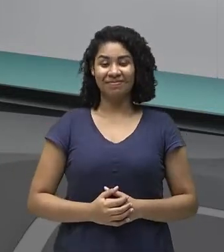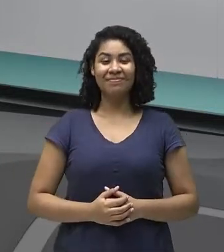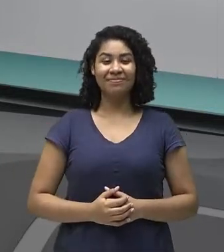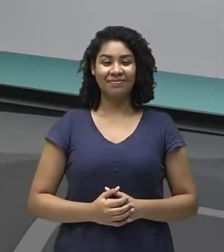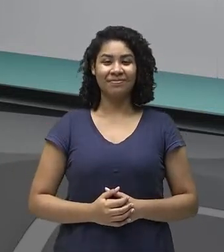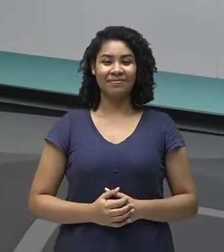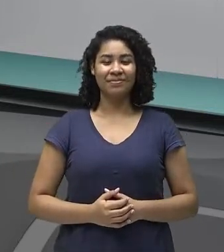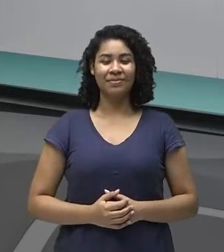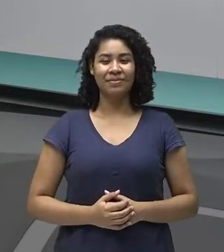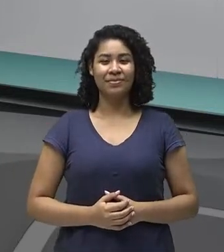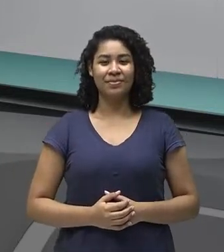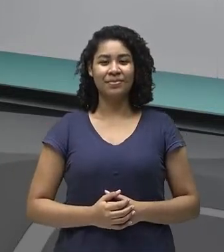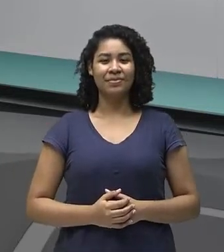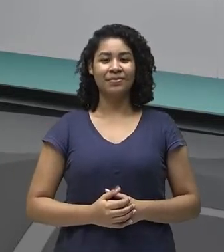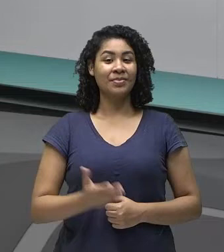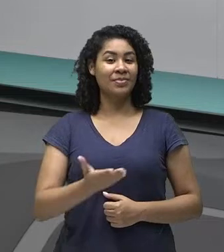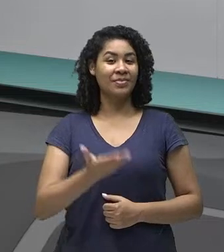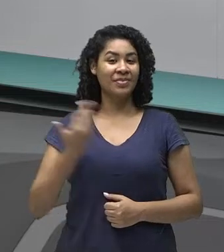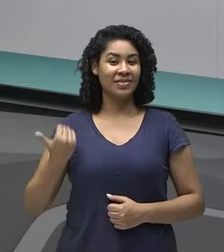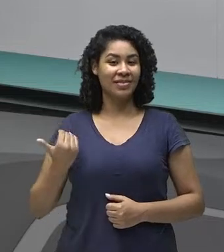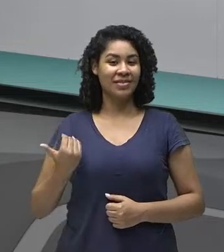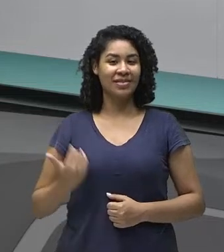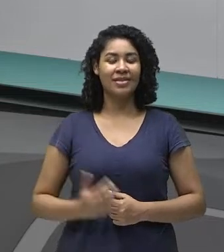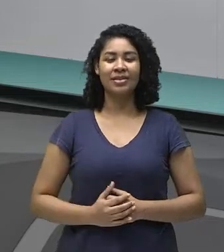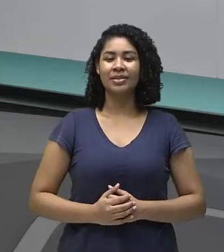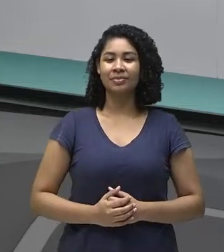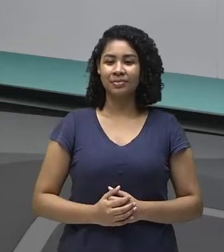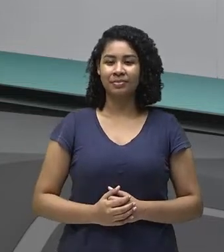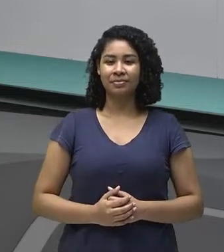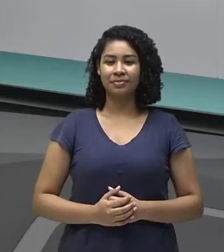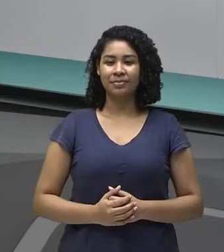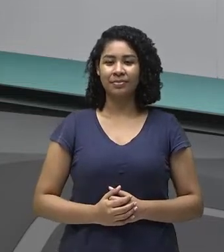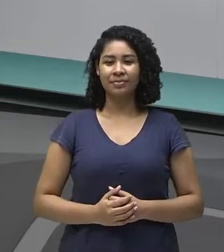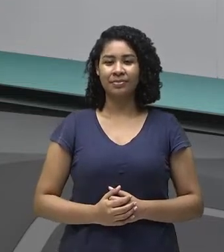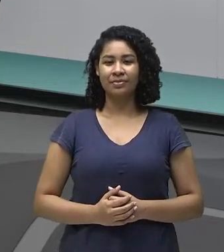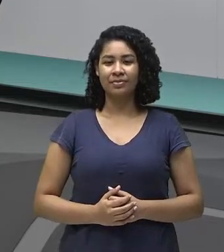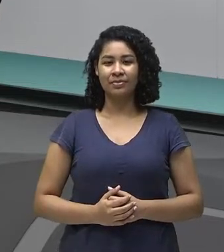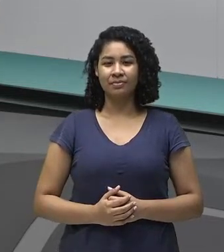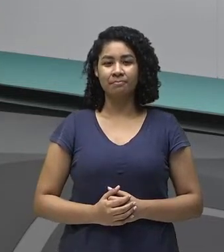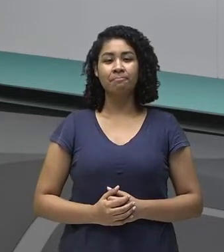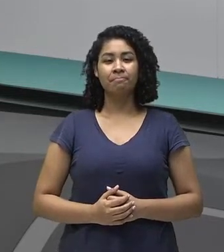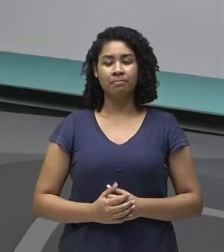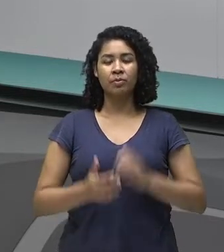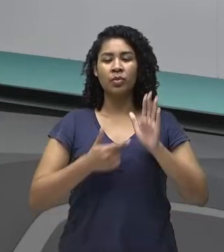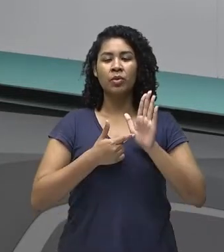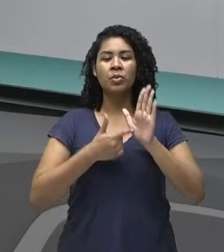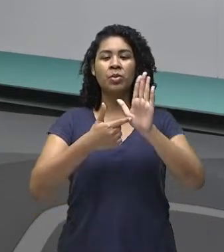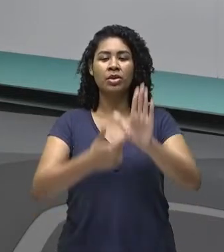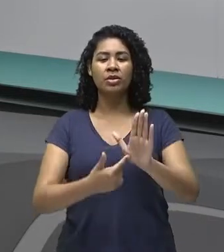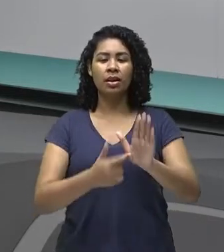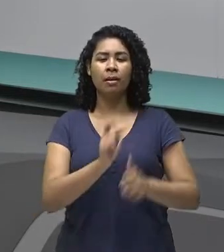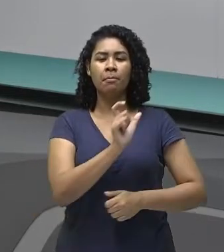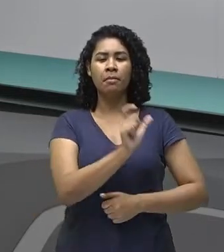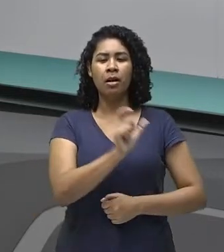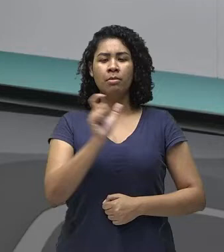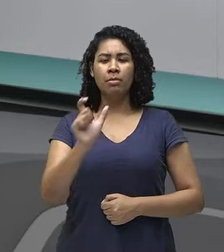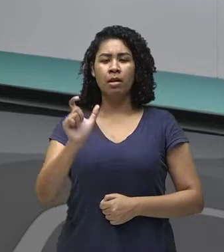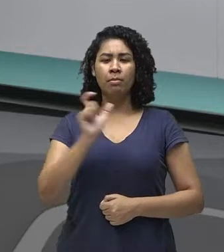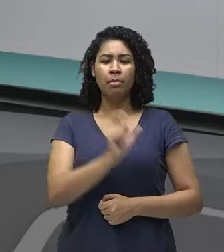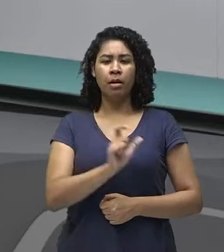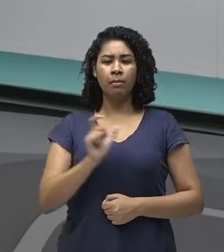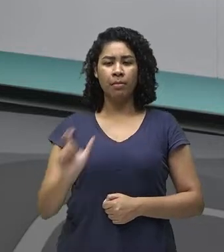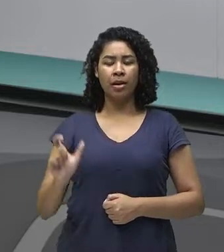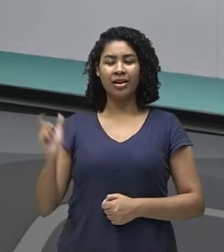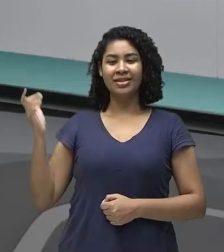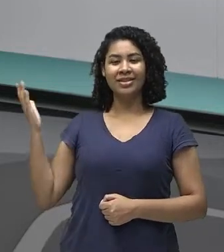Então, let's go, vamos lá. Aqui vocês vão ver algumas palavras aqui do meu lado, olha só, deem uma olhadinha